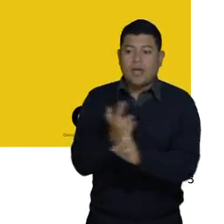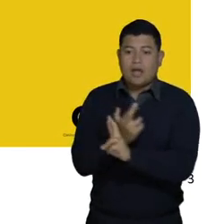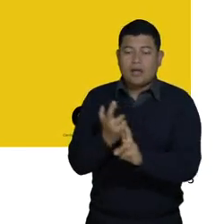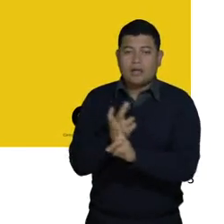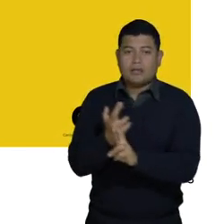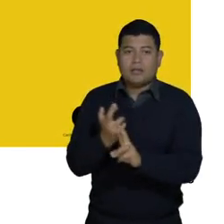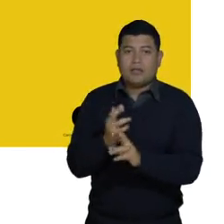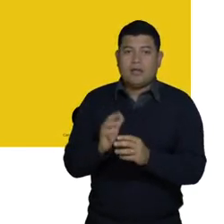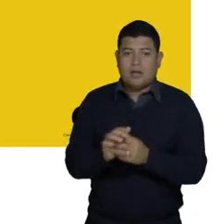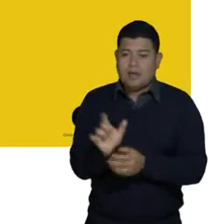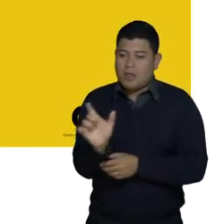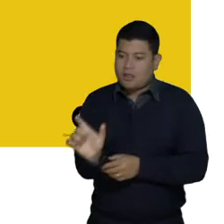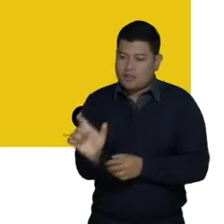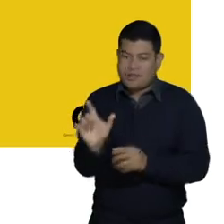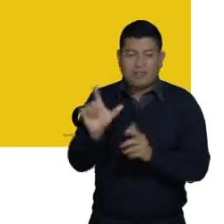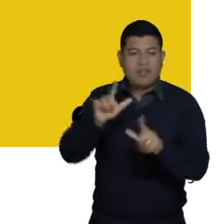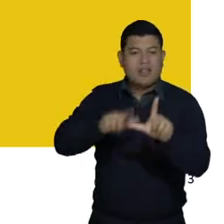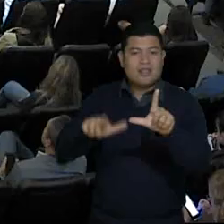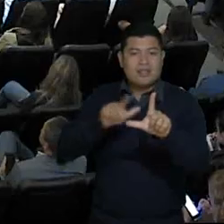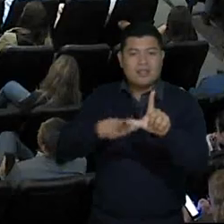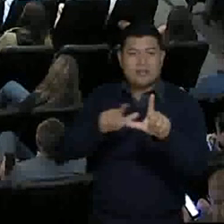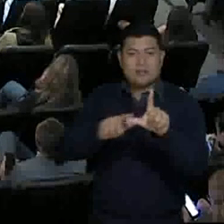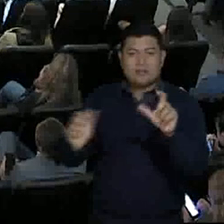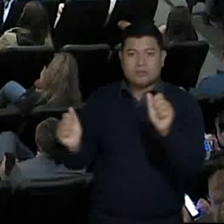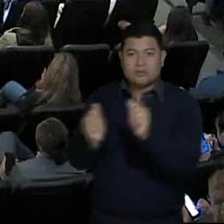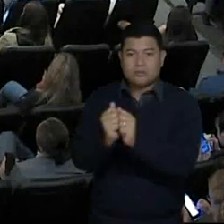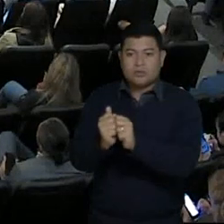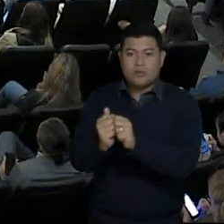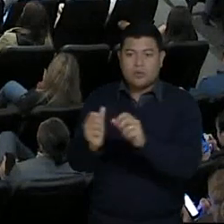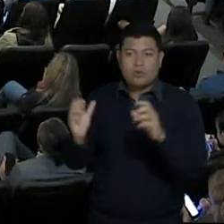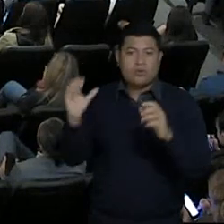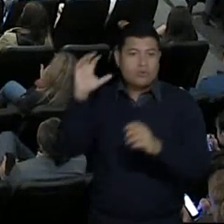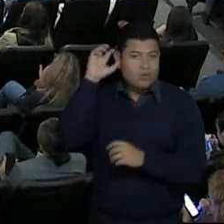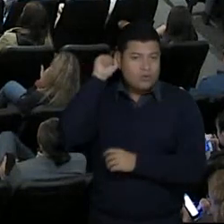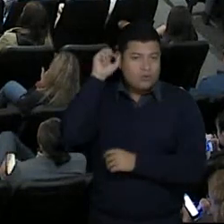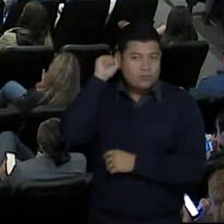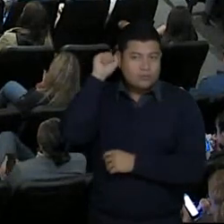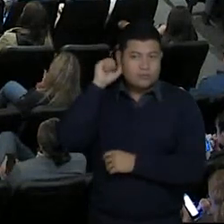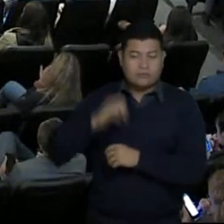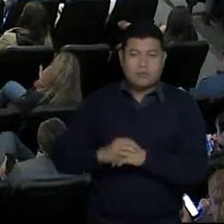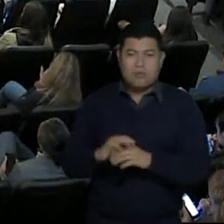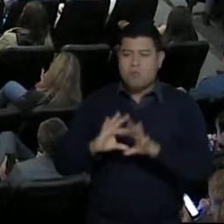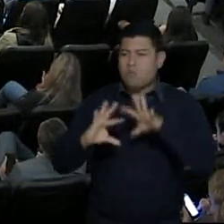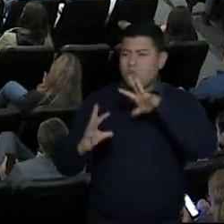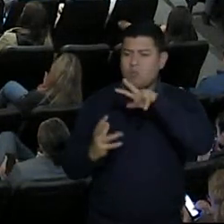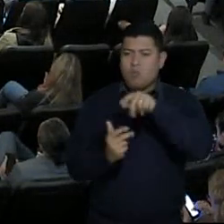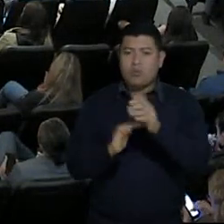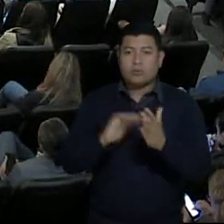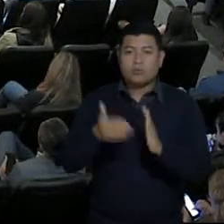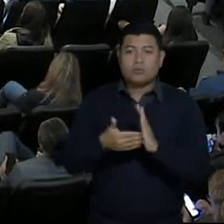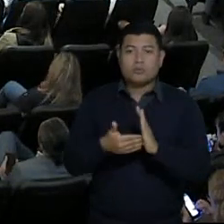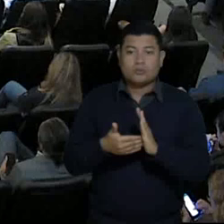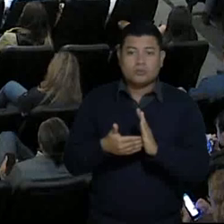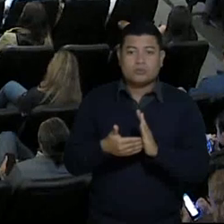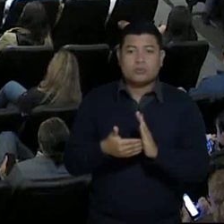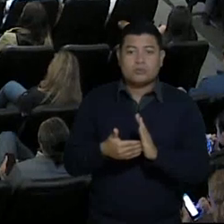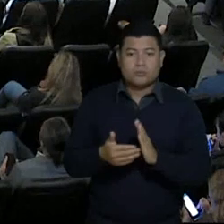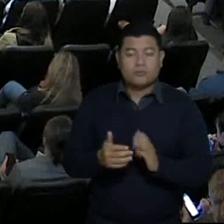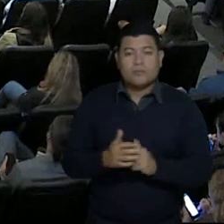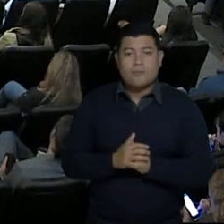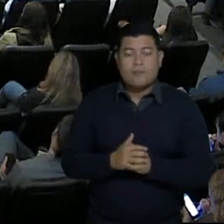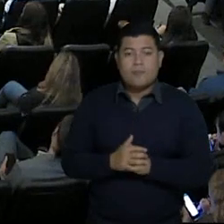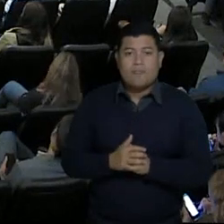sol o mundo inteiro tem essa alfabetização No método flico só o México e o Brasil que não então